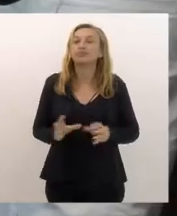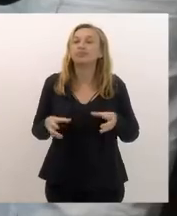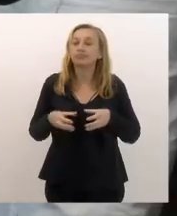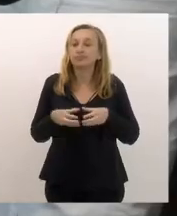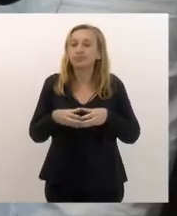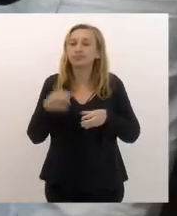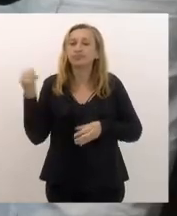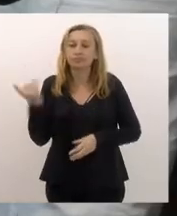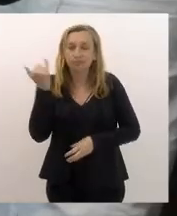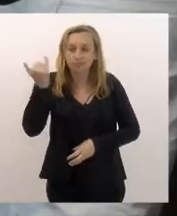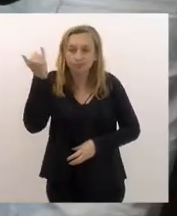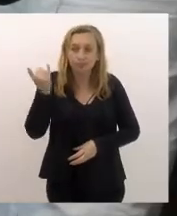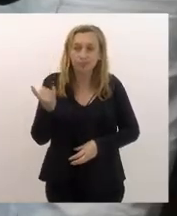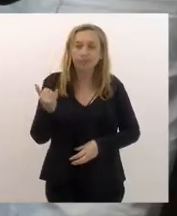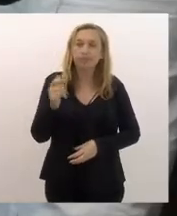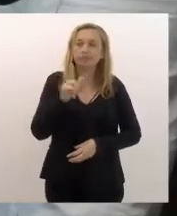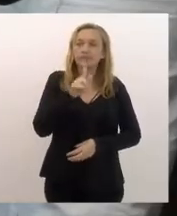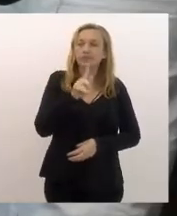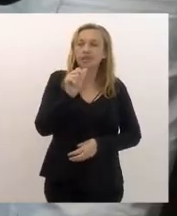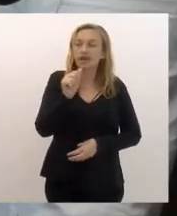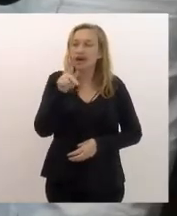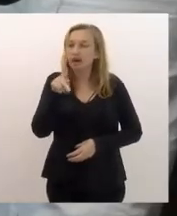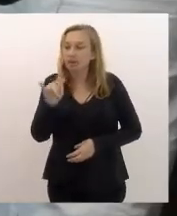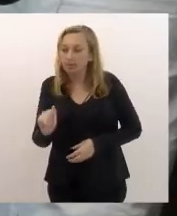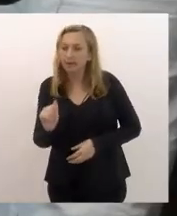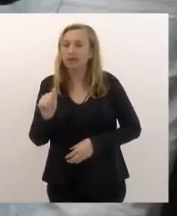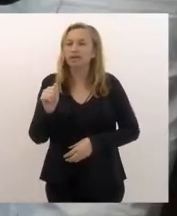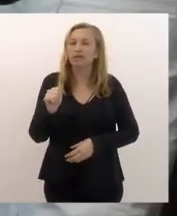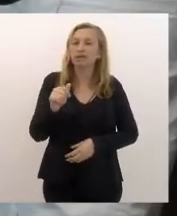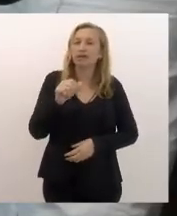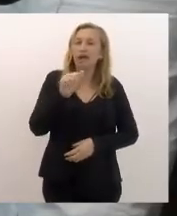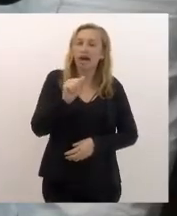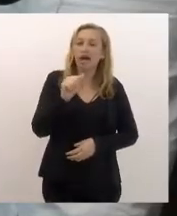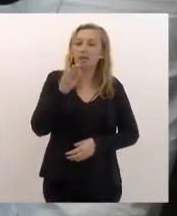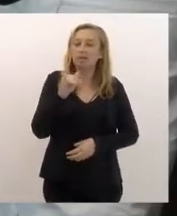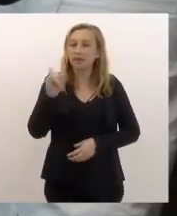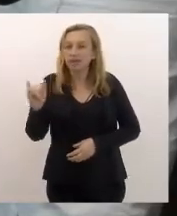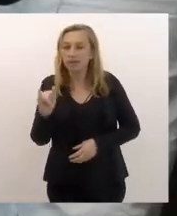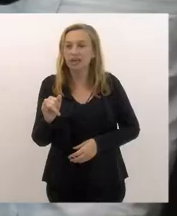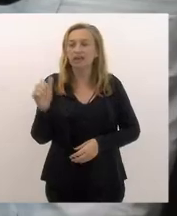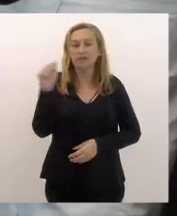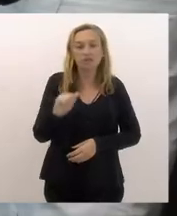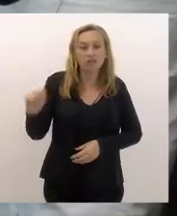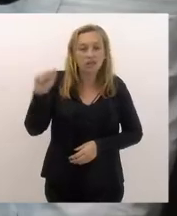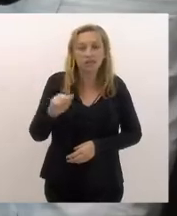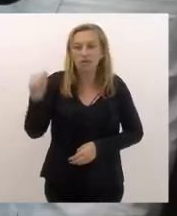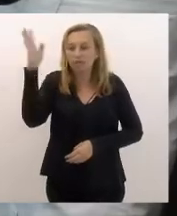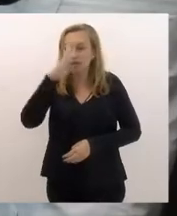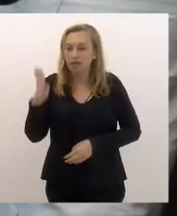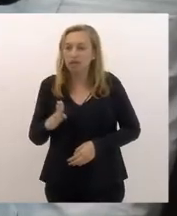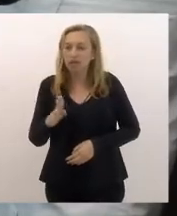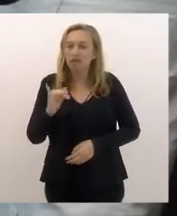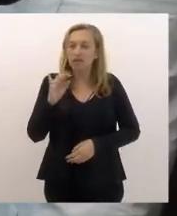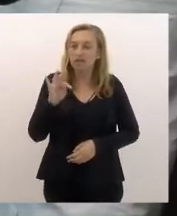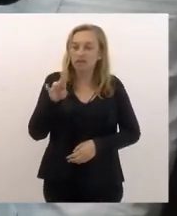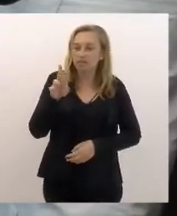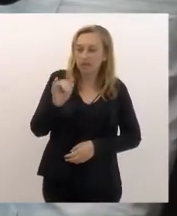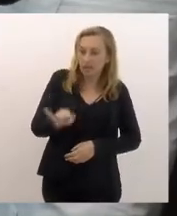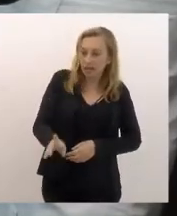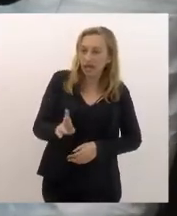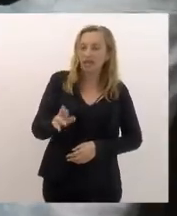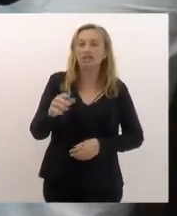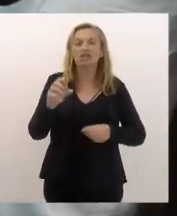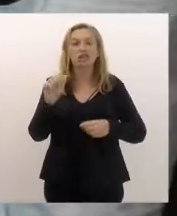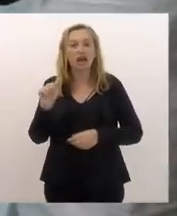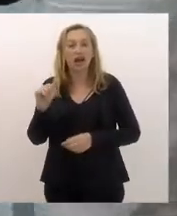grupos importantes como GAPA, né? A ABIA, a Associação Brasileira Interdisciplinar de AIDS, o